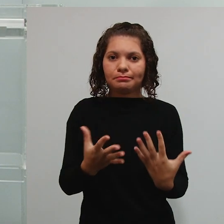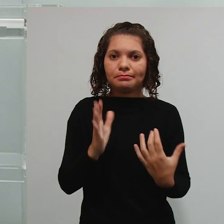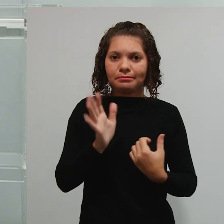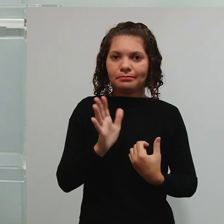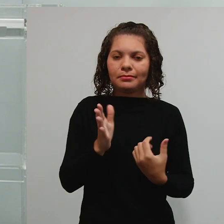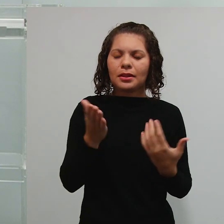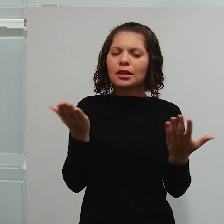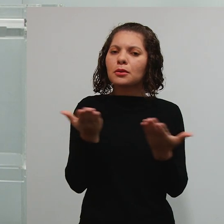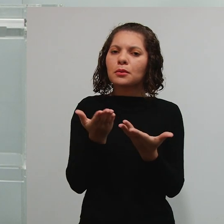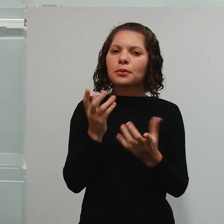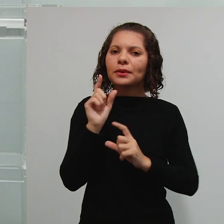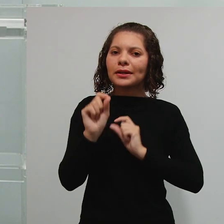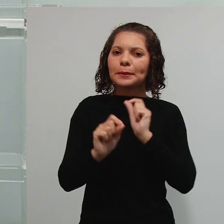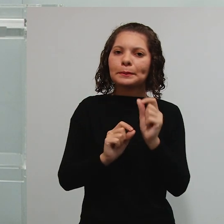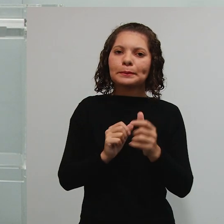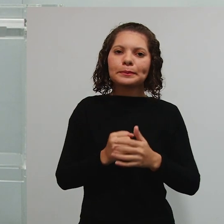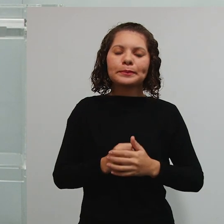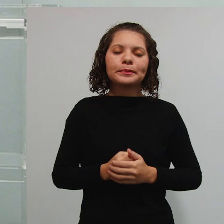Depois,